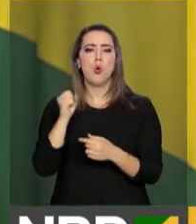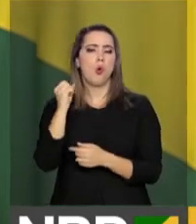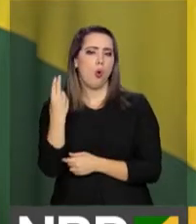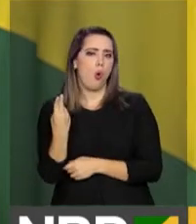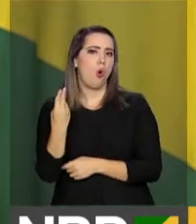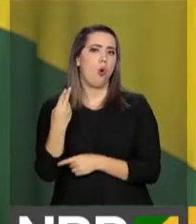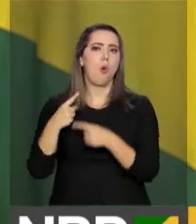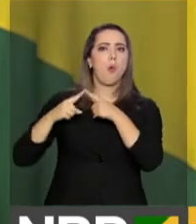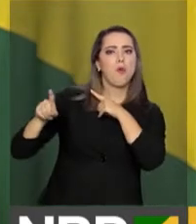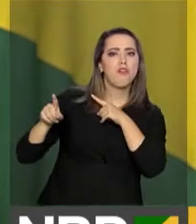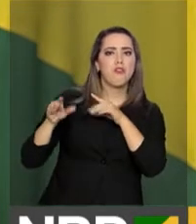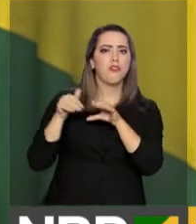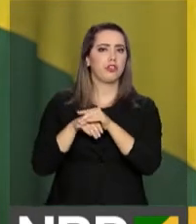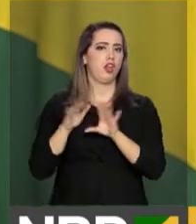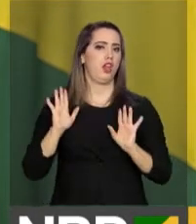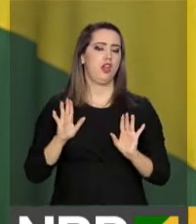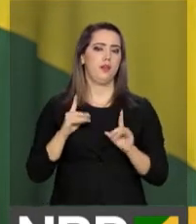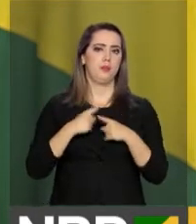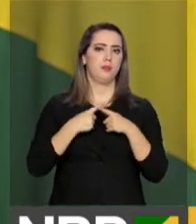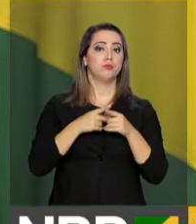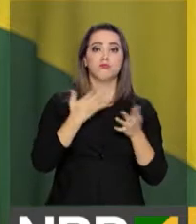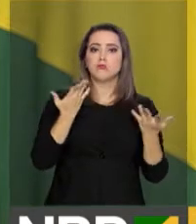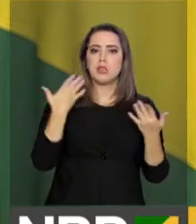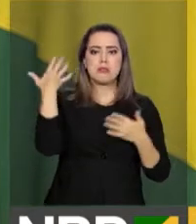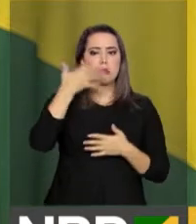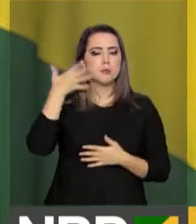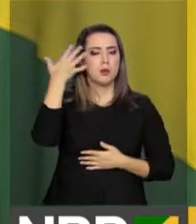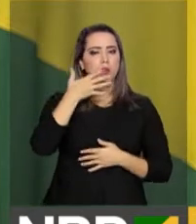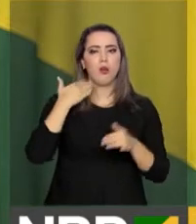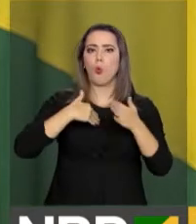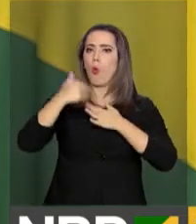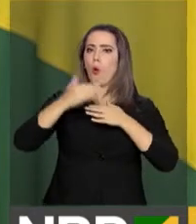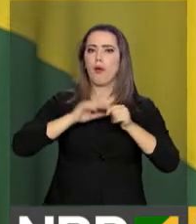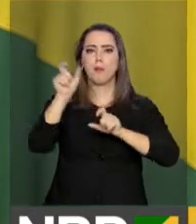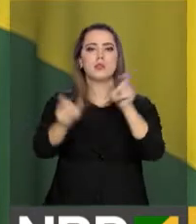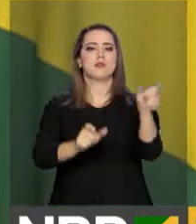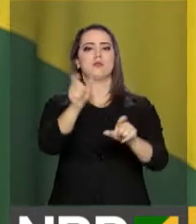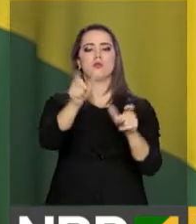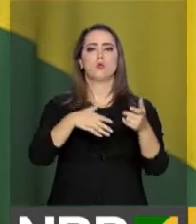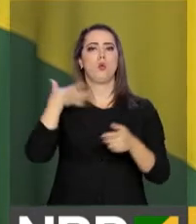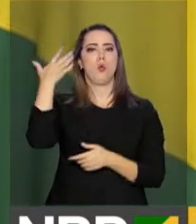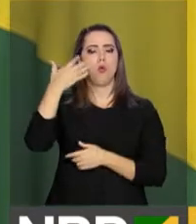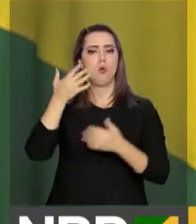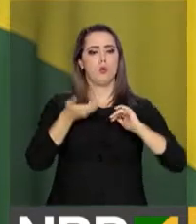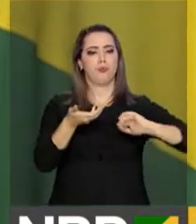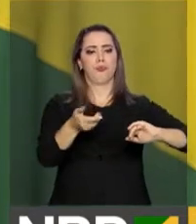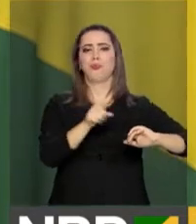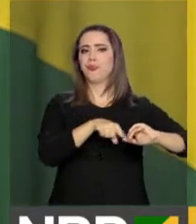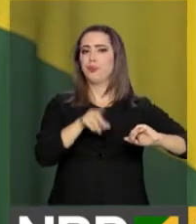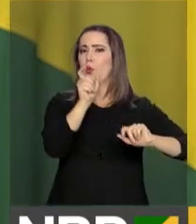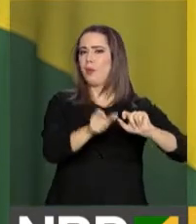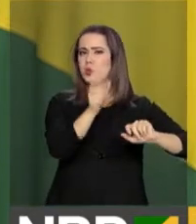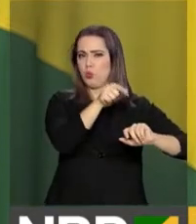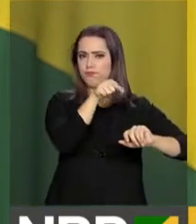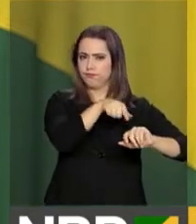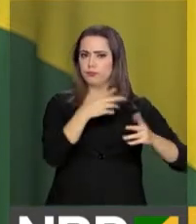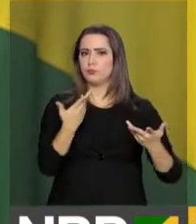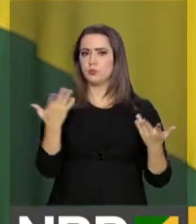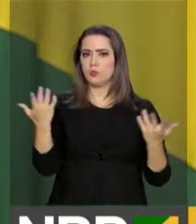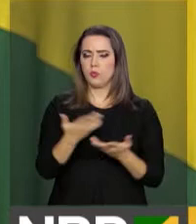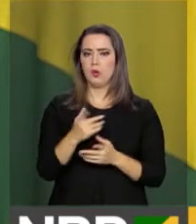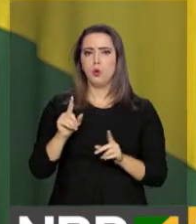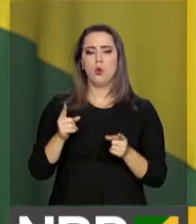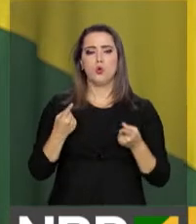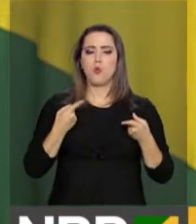esta é a posição de todo e qualquer parlamentar os parlamentares corremos hoje a classe política é muito